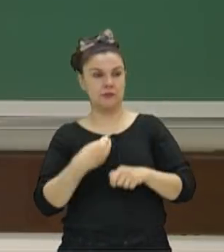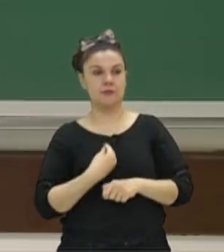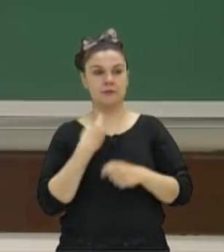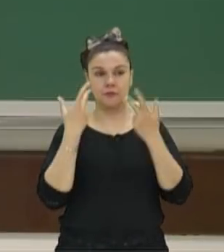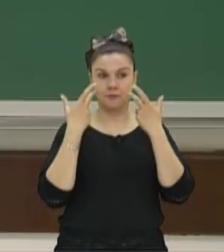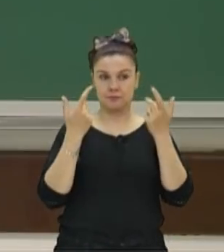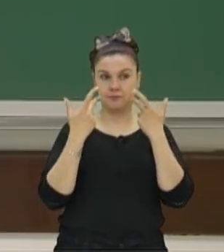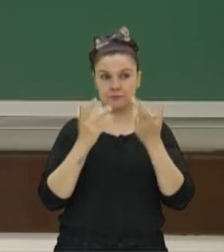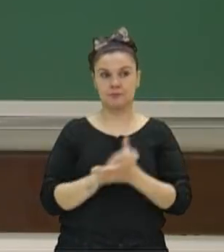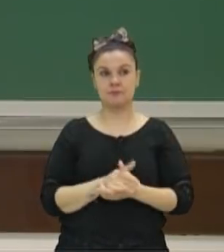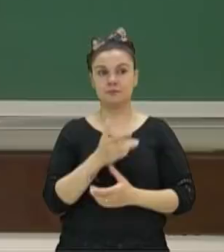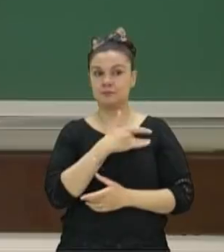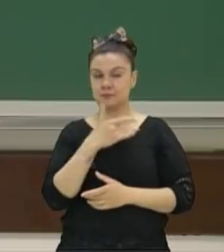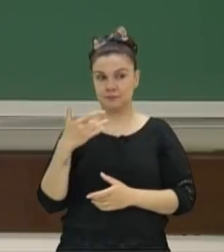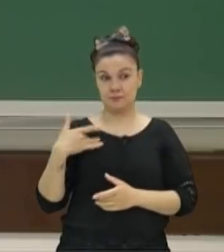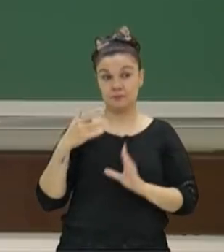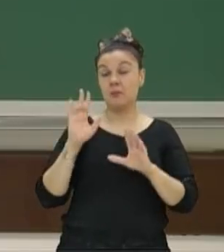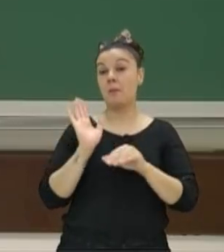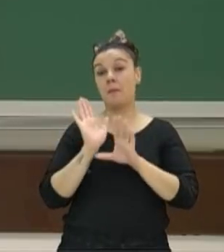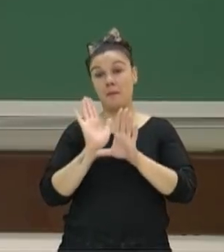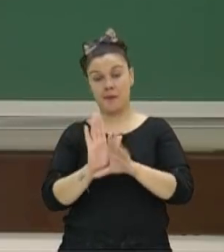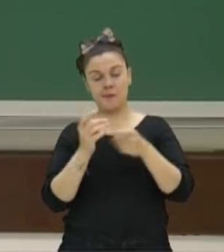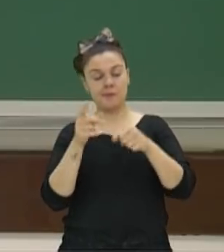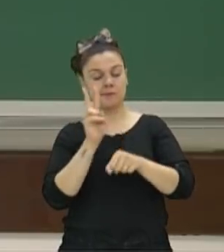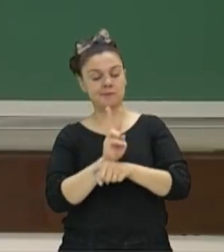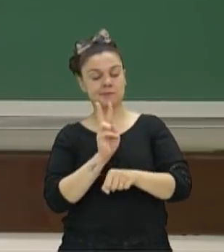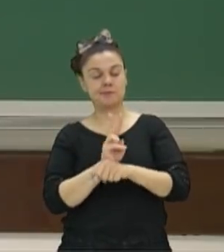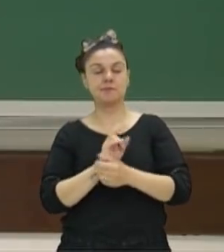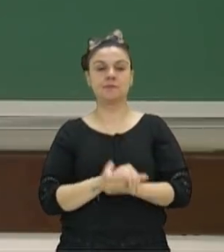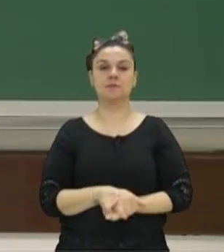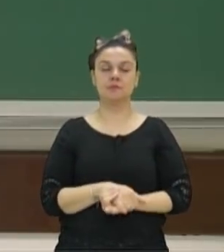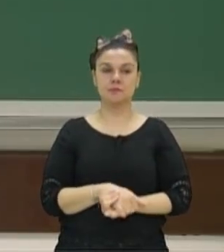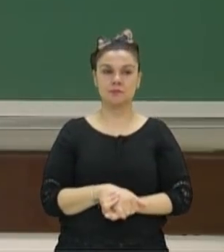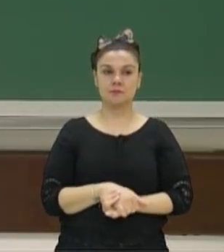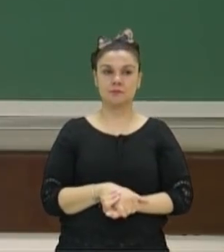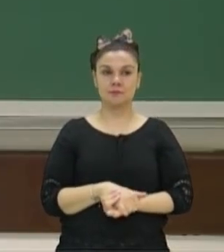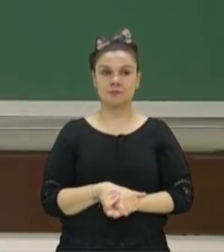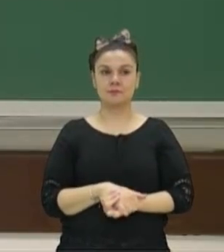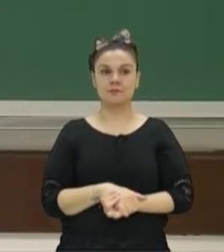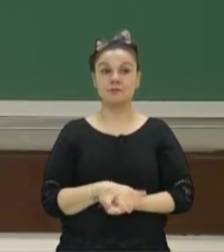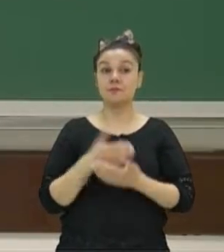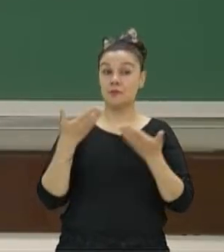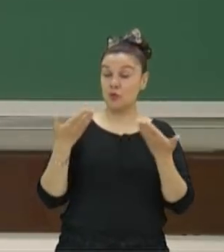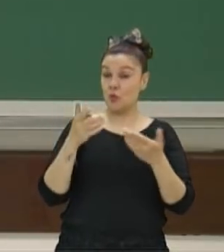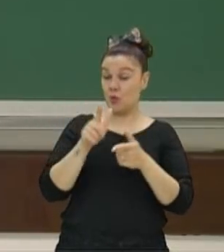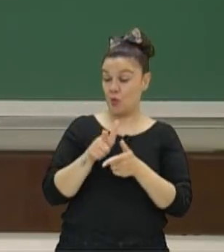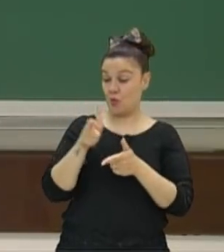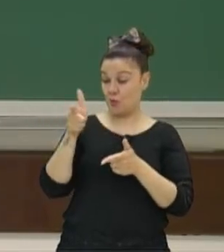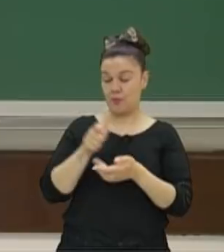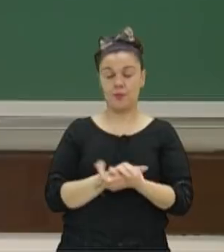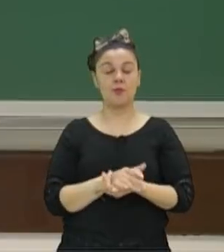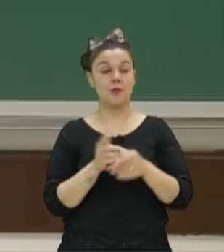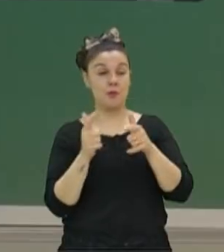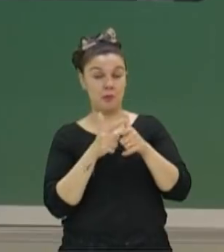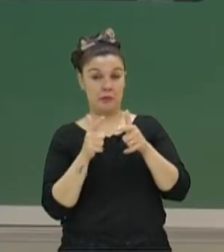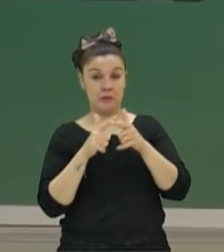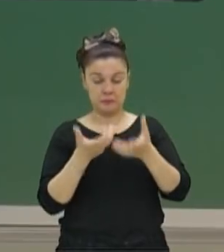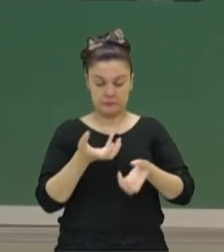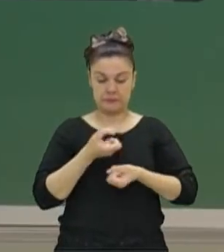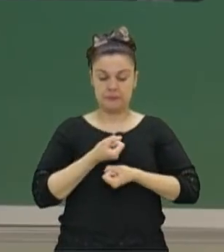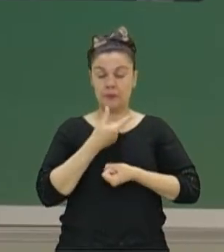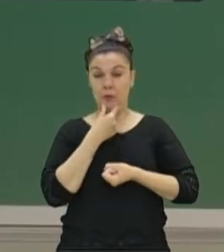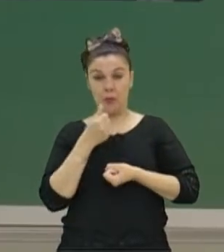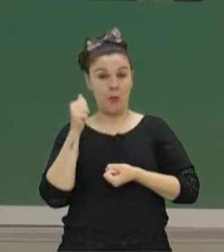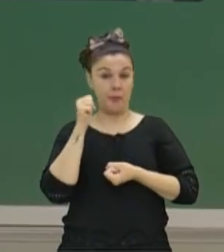vida normal, saudável, mas precisa sim tratar, né, esse problema. Um outro problema que também afeta